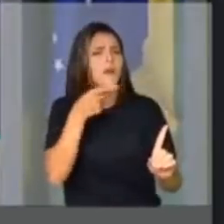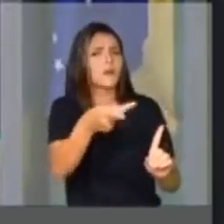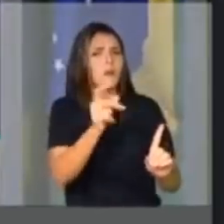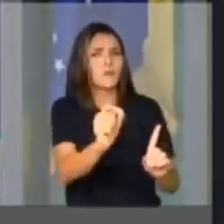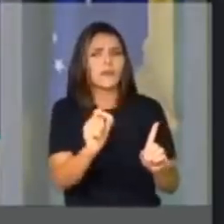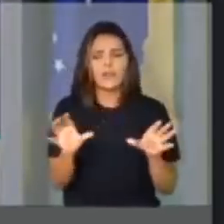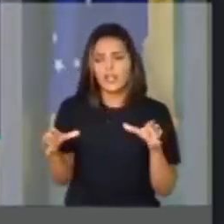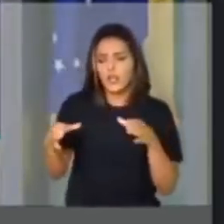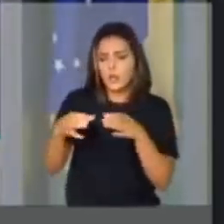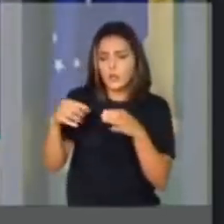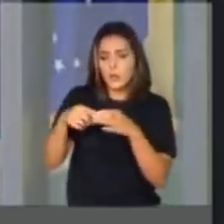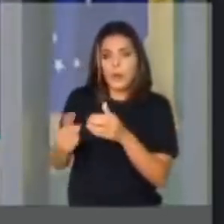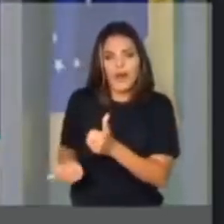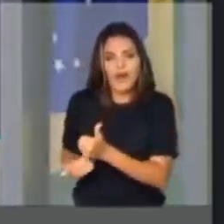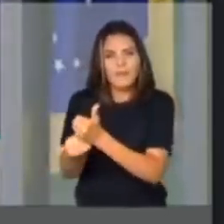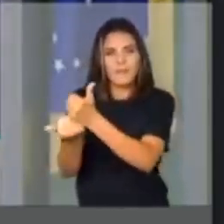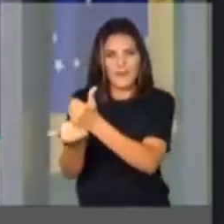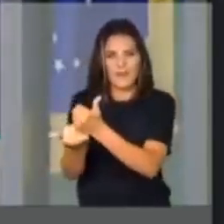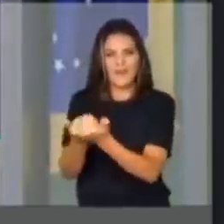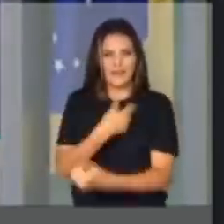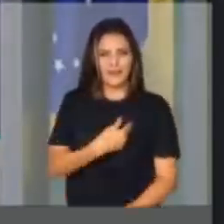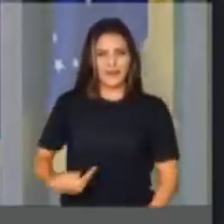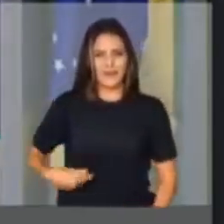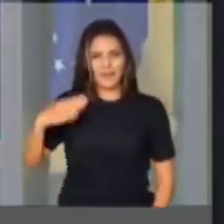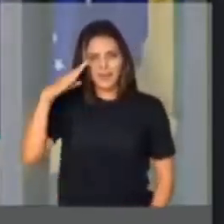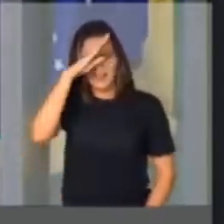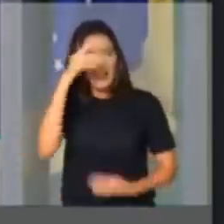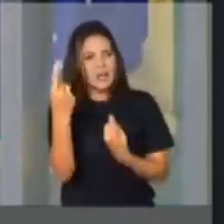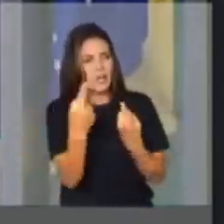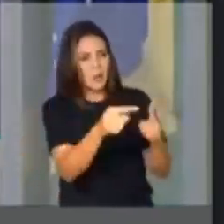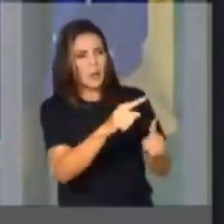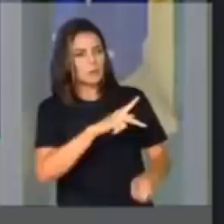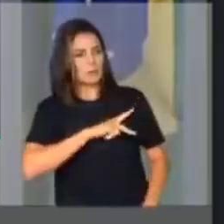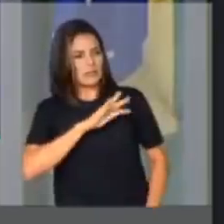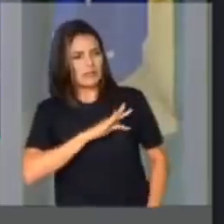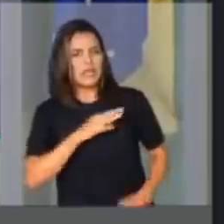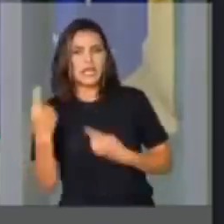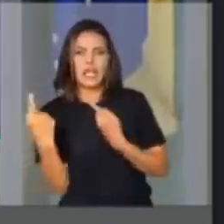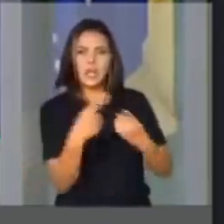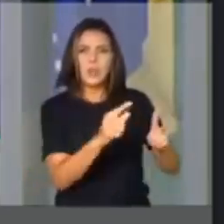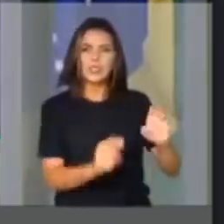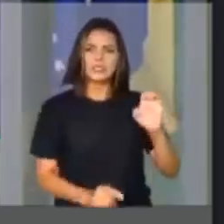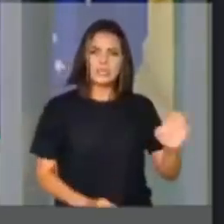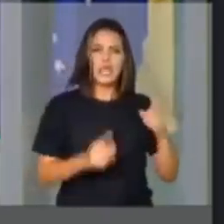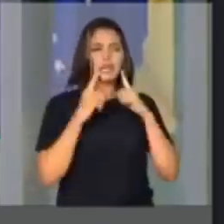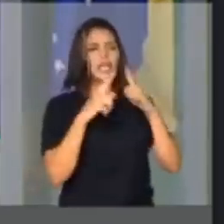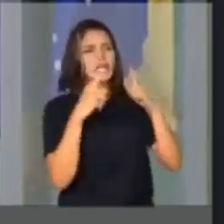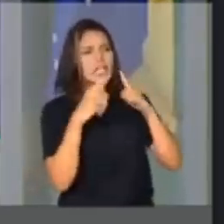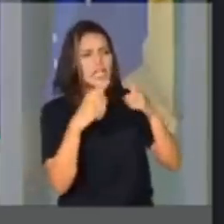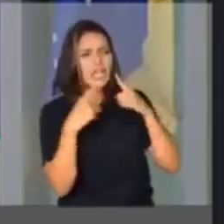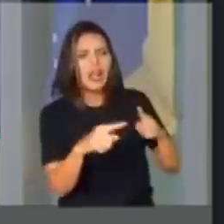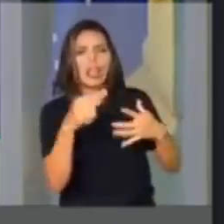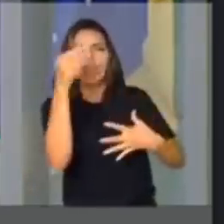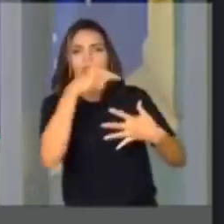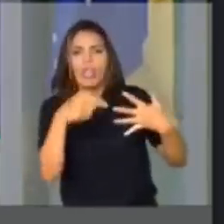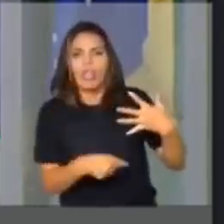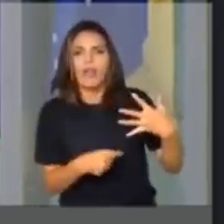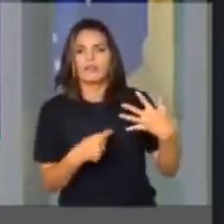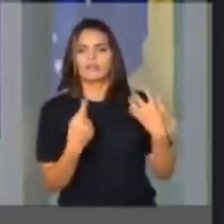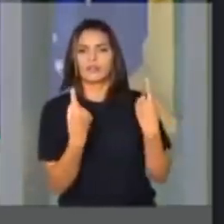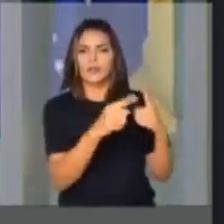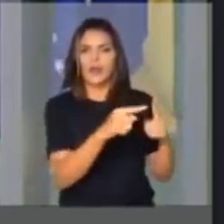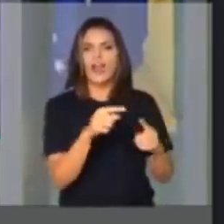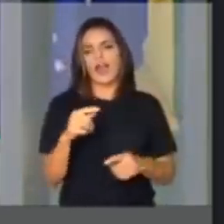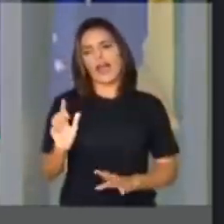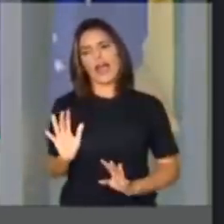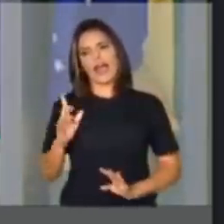a base do governo, os parlamentares contra a esquerda ou contra o PT, ou fazem críticas aos governos petistas, tem medo